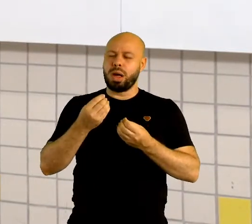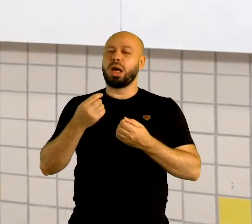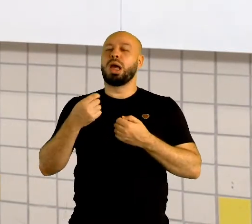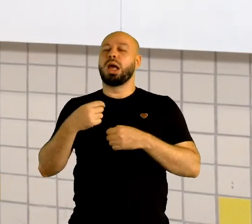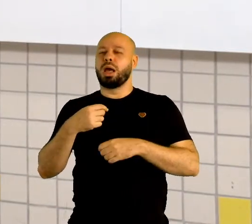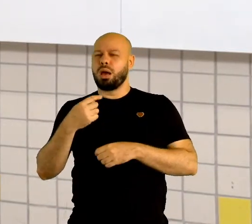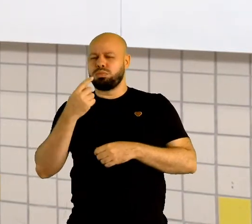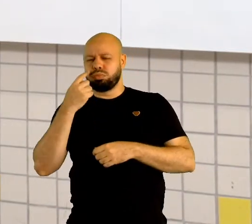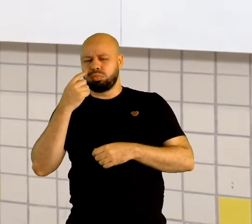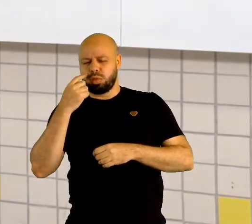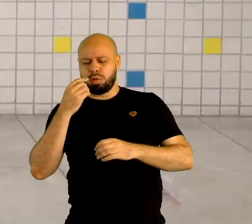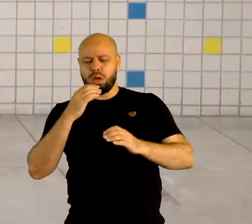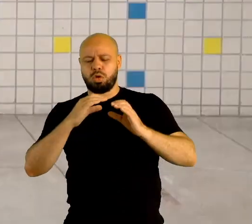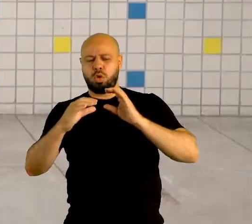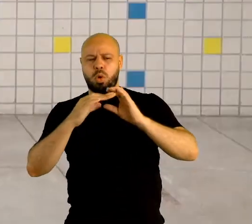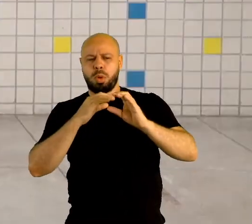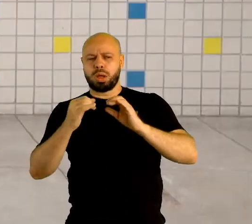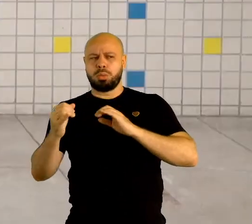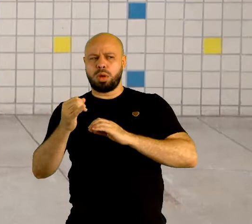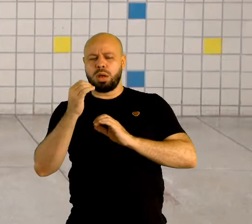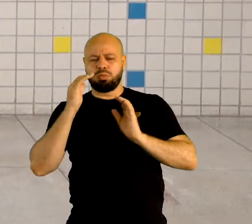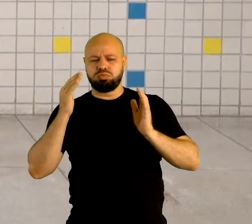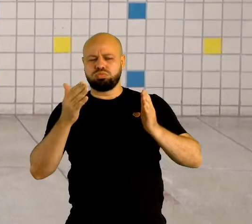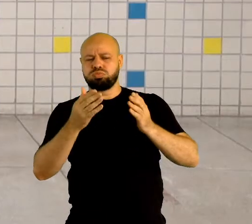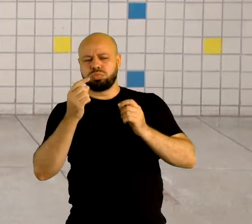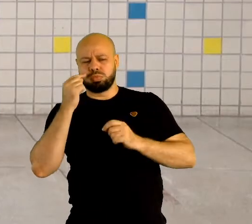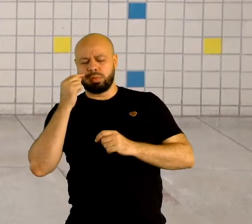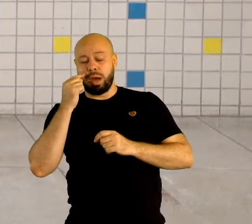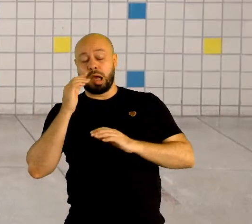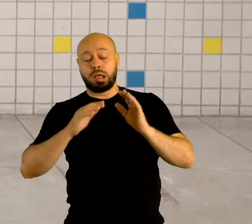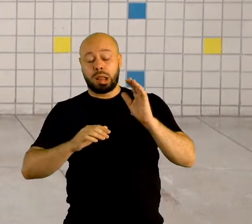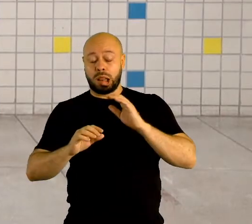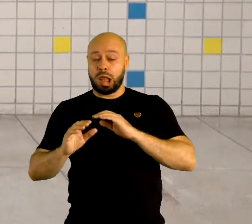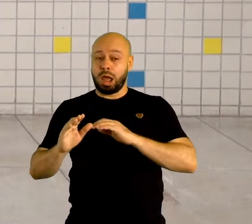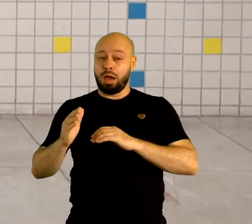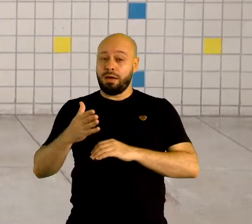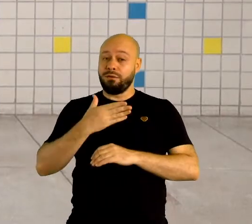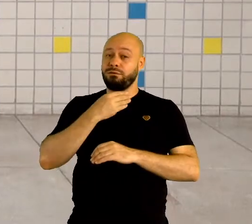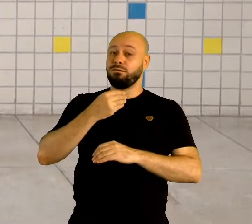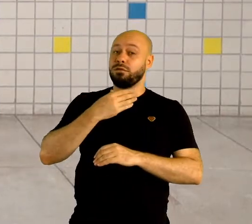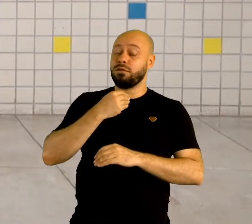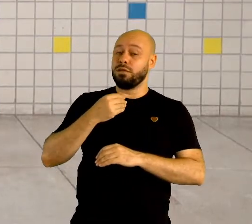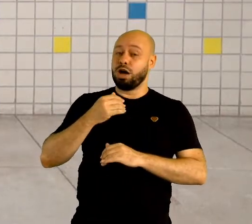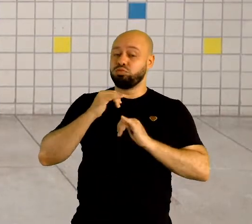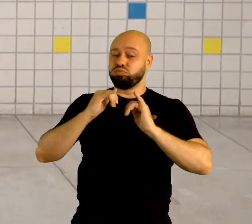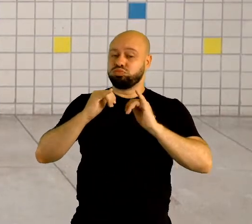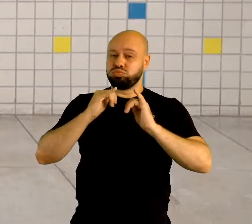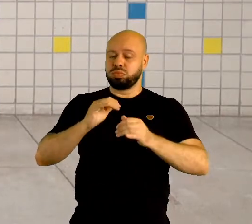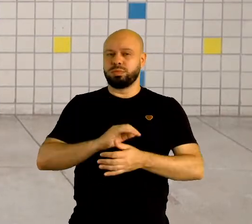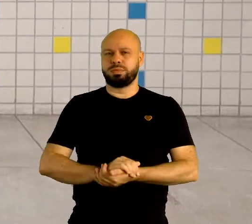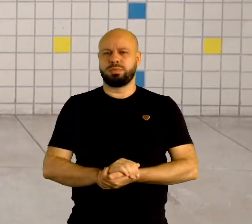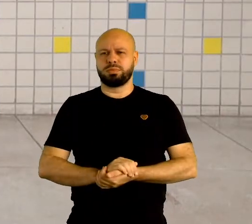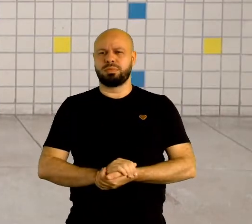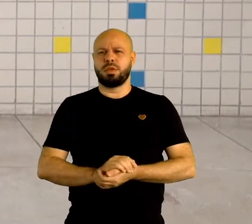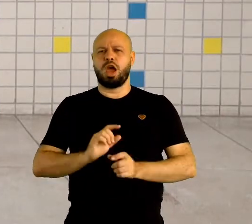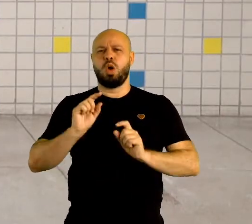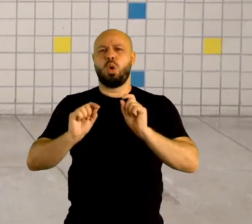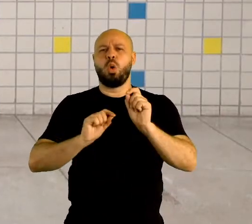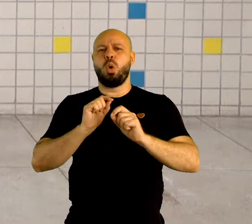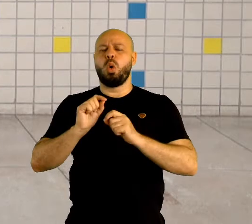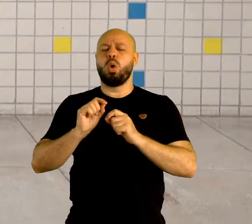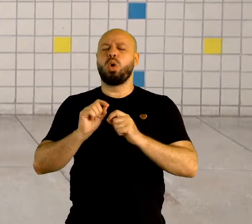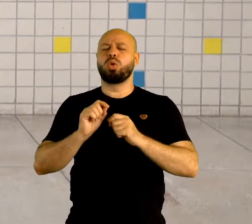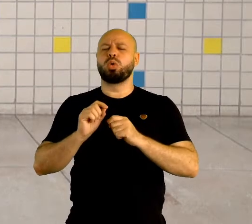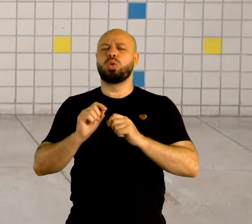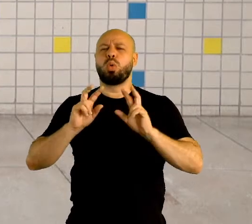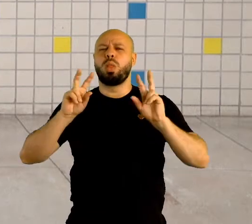news. Na aula de hoje, nós vamos continuar falando sobre o mundo do trabalho e nós vamos falar sobre a agricultura, tá?